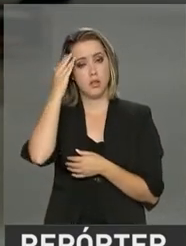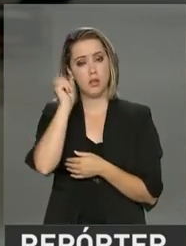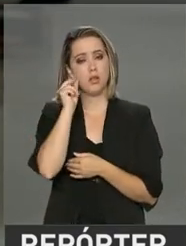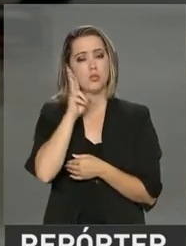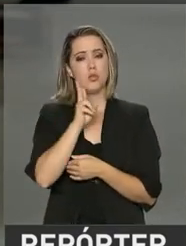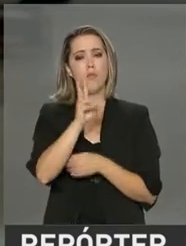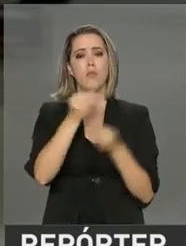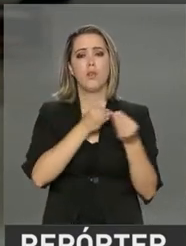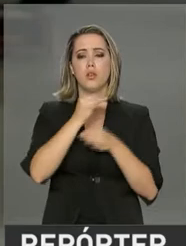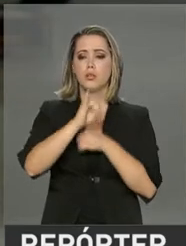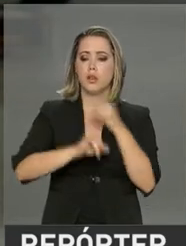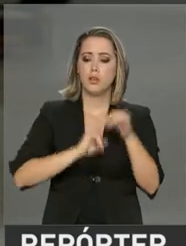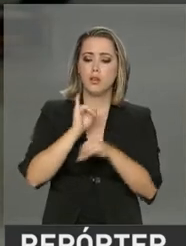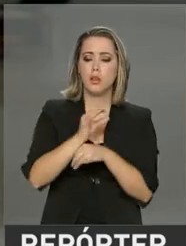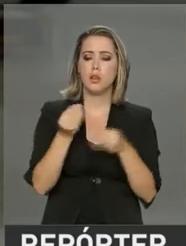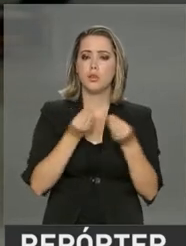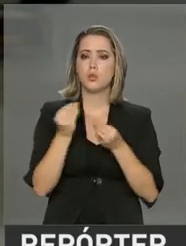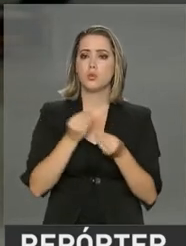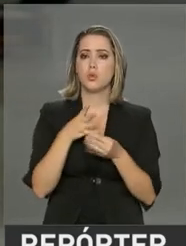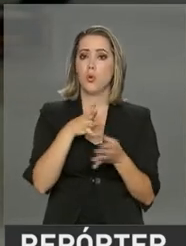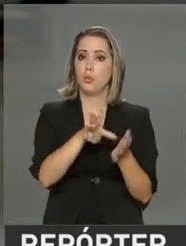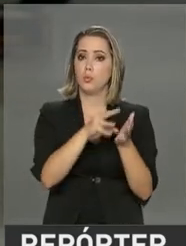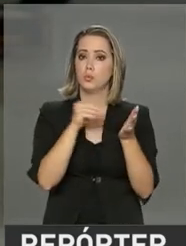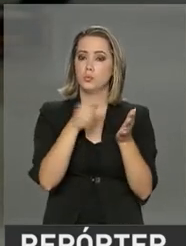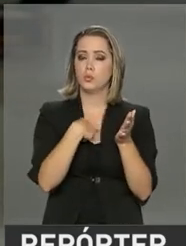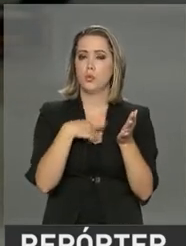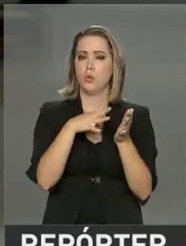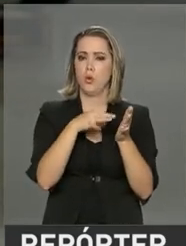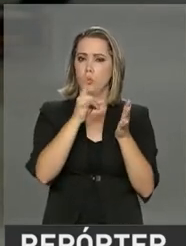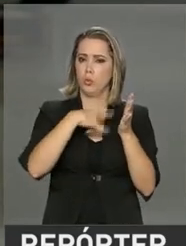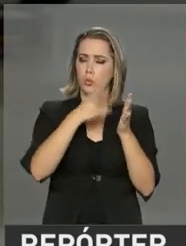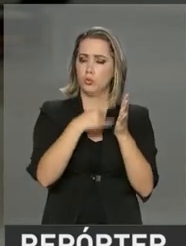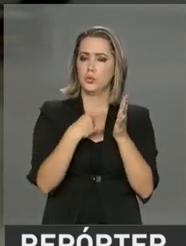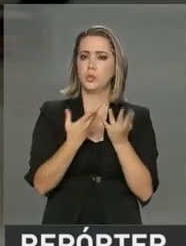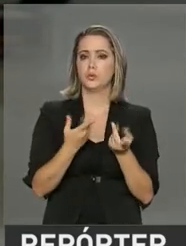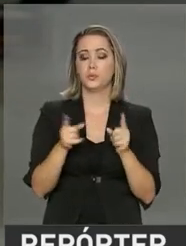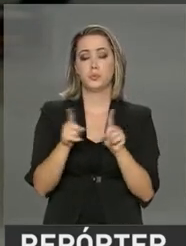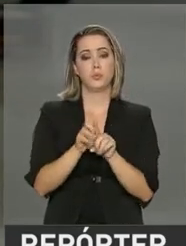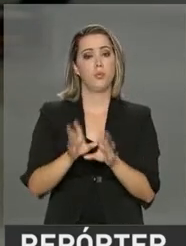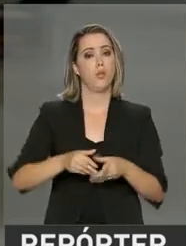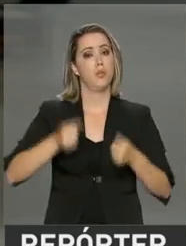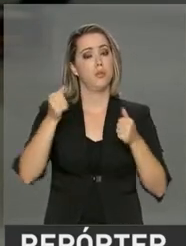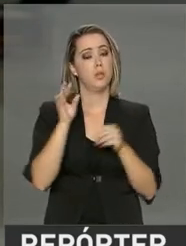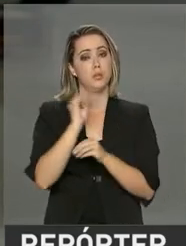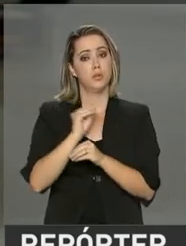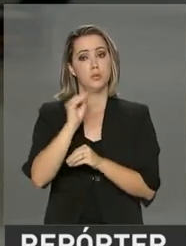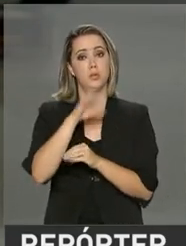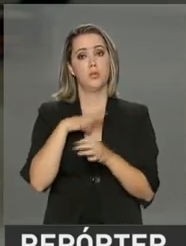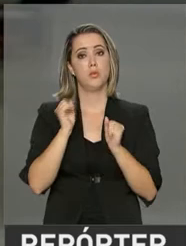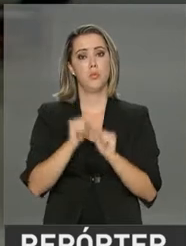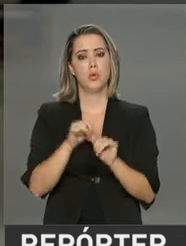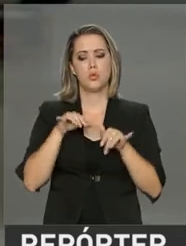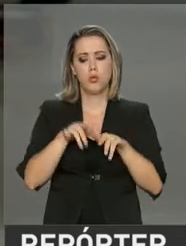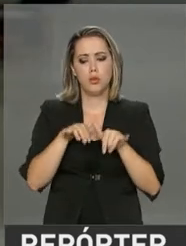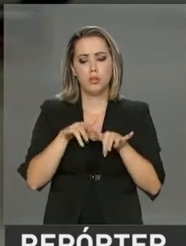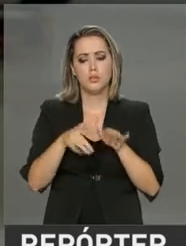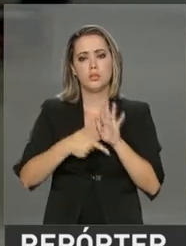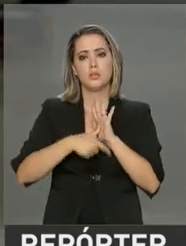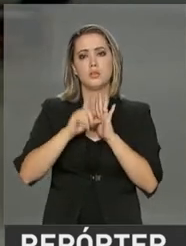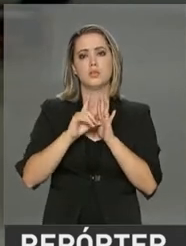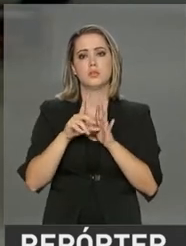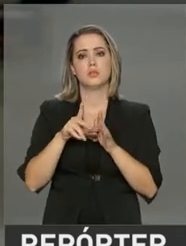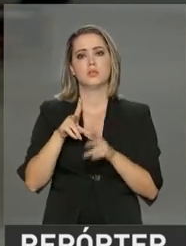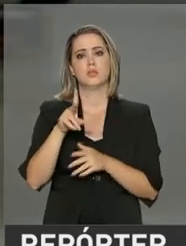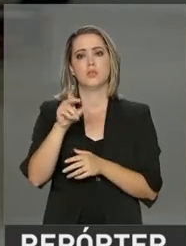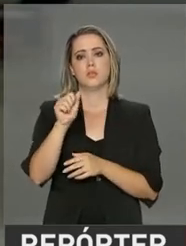a lista de países que exigem o documento. E para agilizar o atendimento, o interessado pode fazer um pré-cadastro na